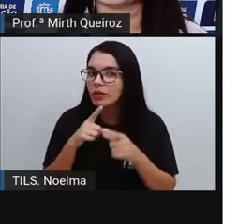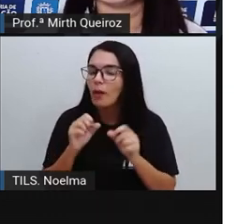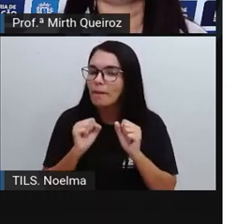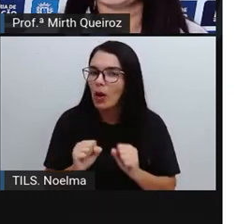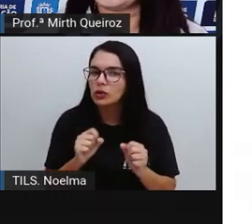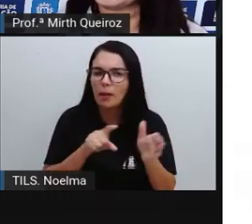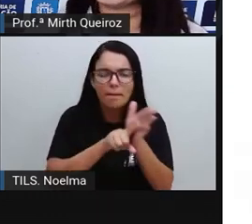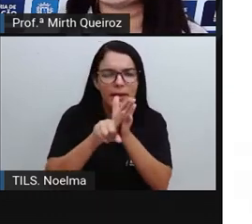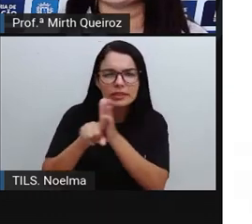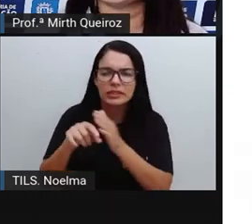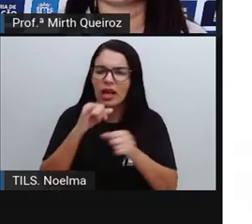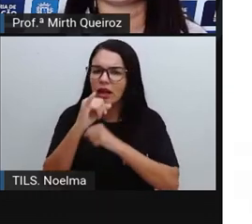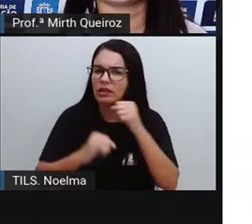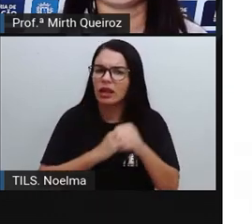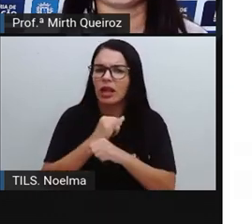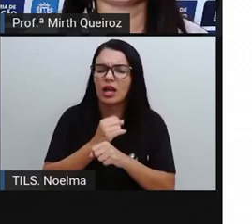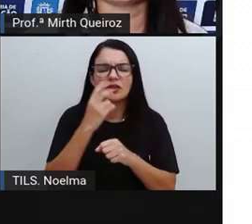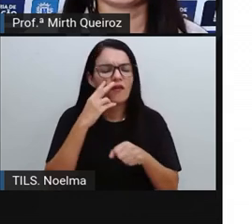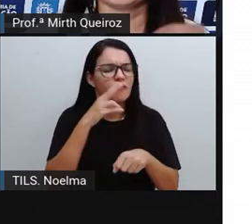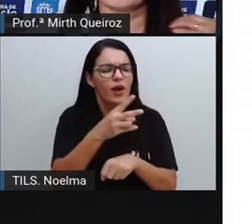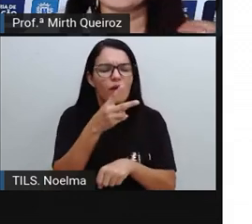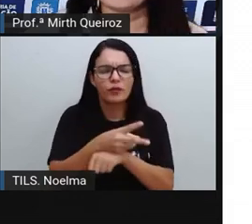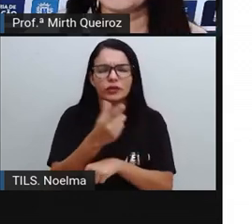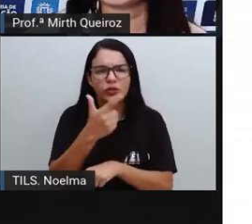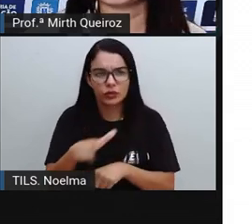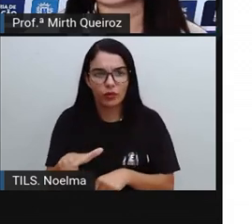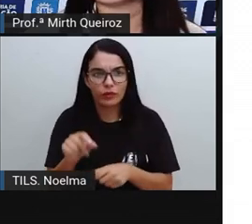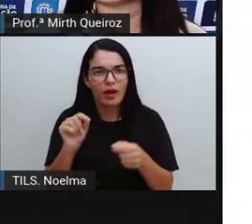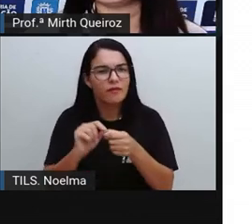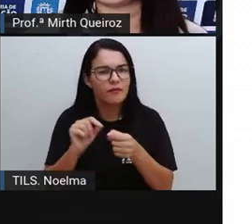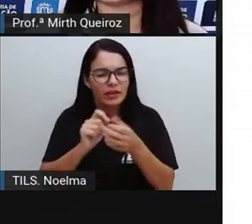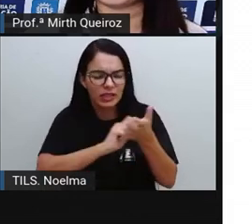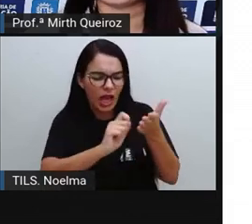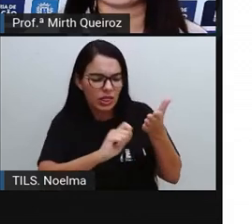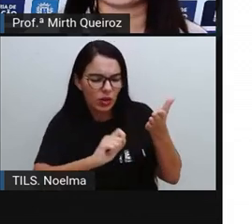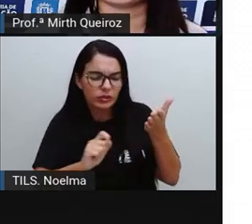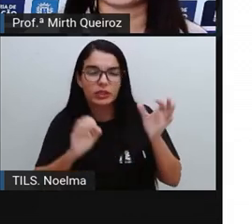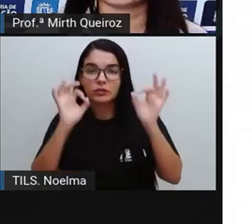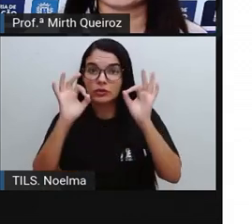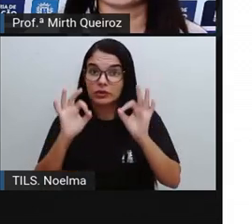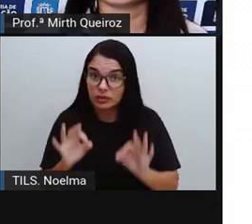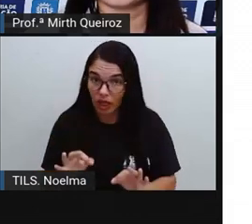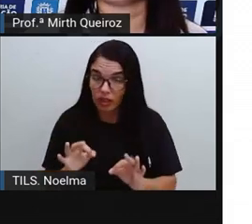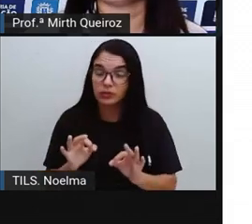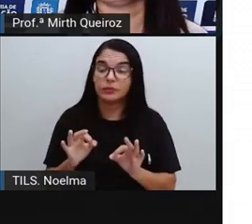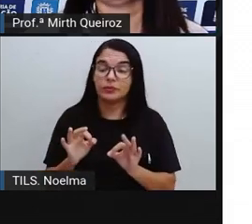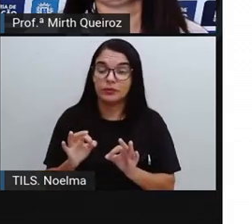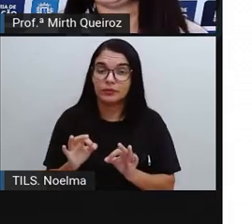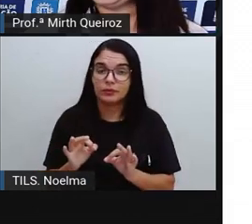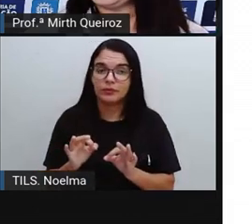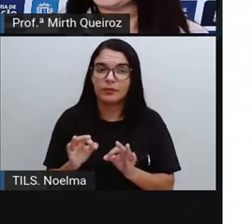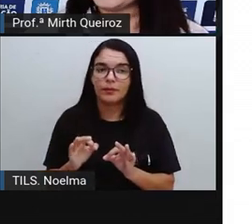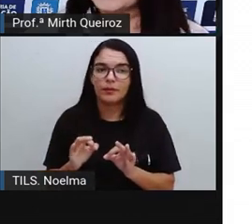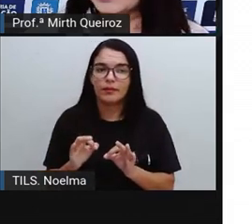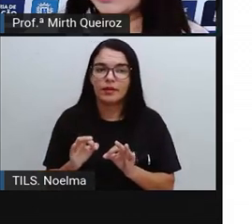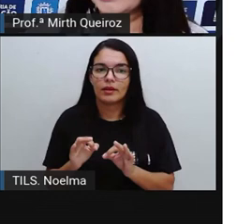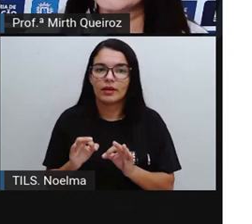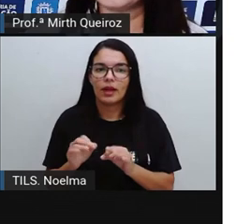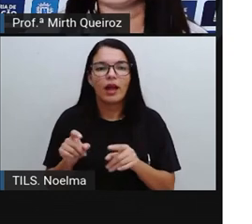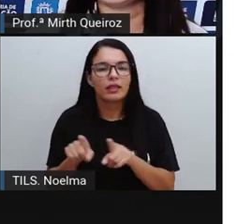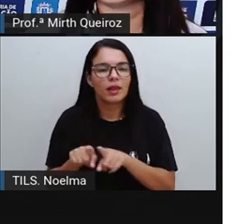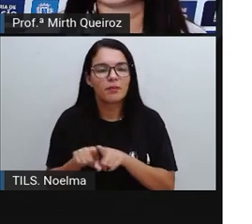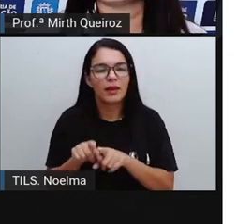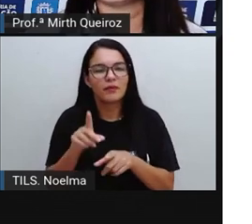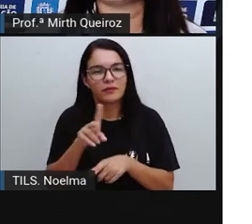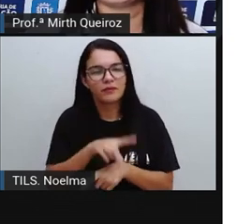na internet, assista o vídeo novamente, faça anotação para tirar com o professor, certo? E